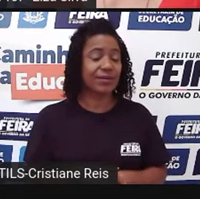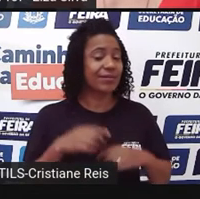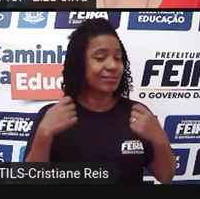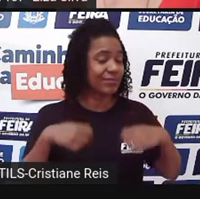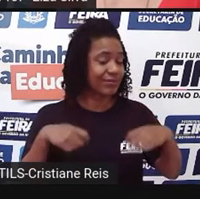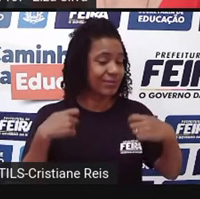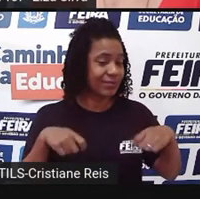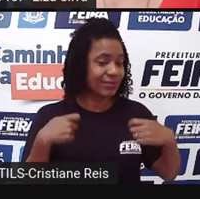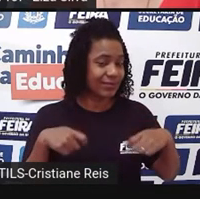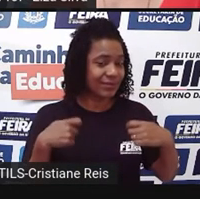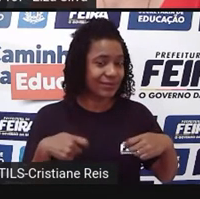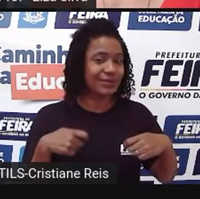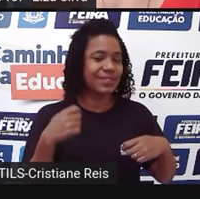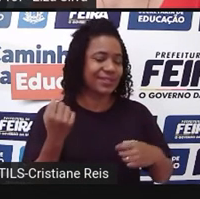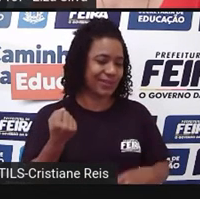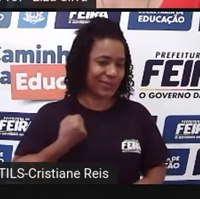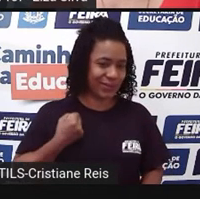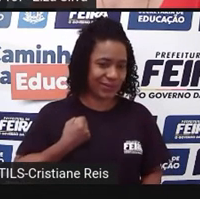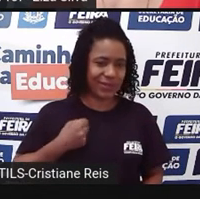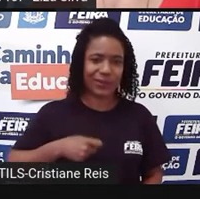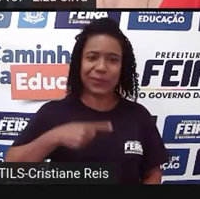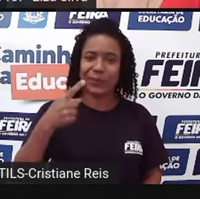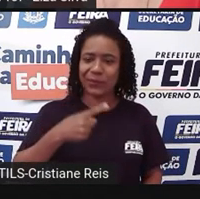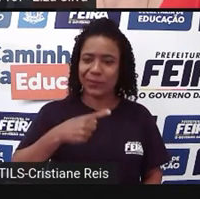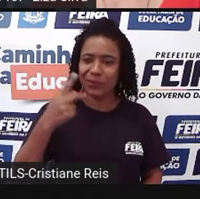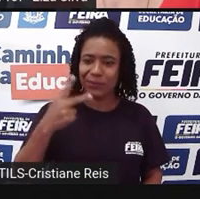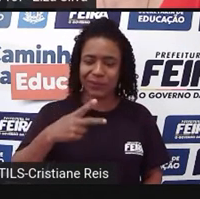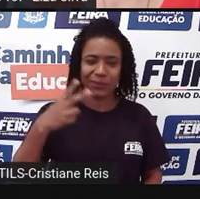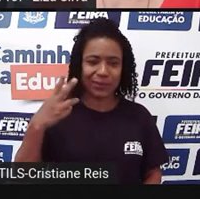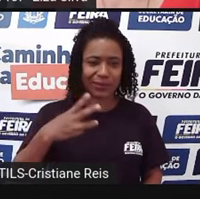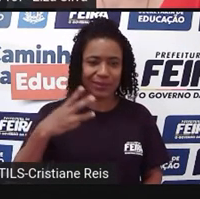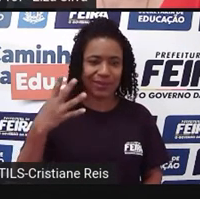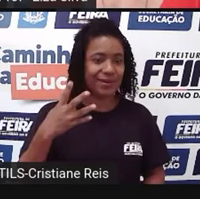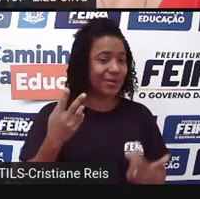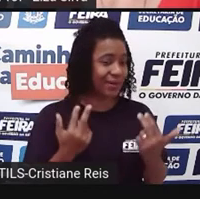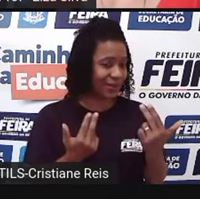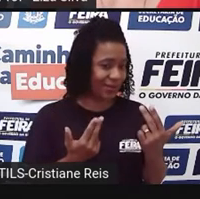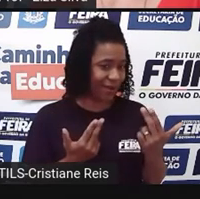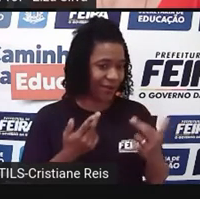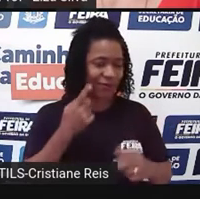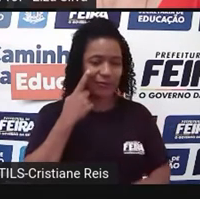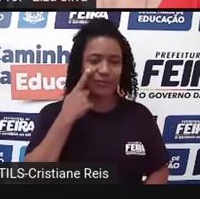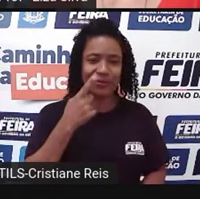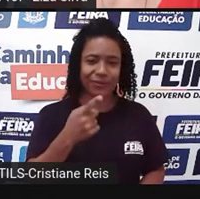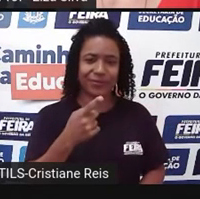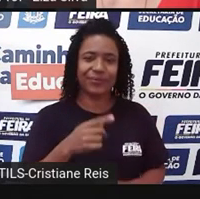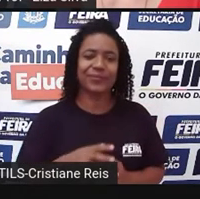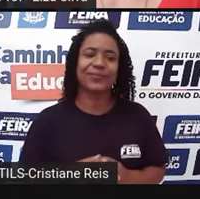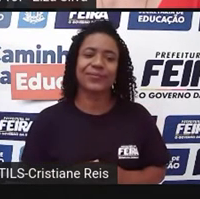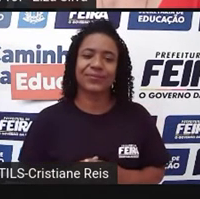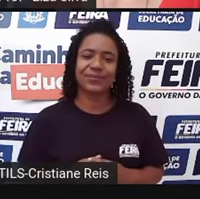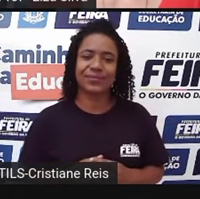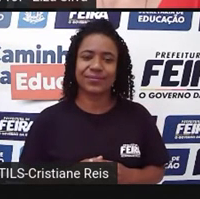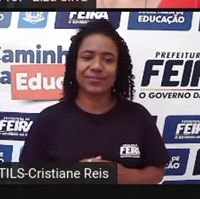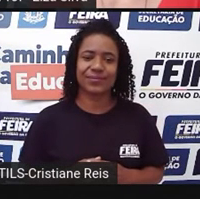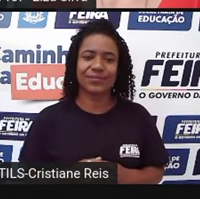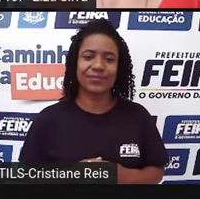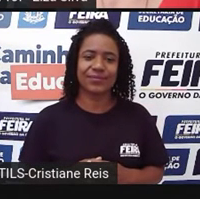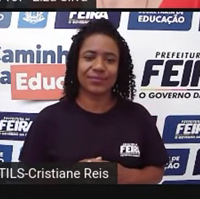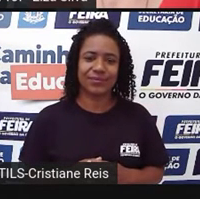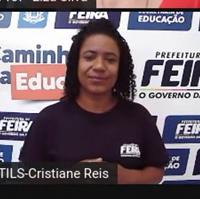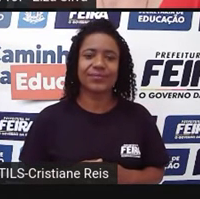precisamos utilizar o número ordinal Ok como nós fizemos aqui também então ver